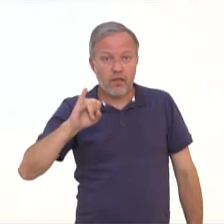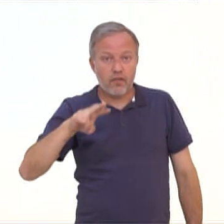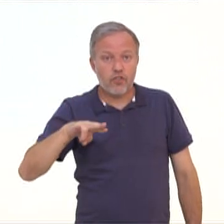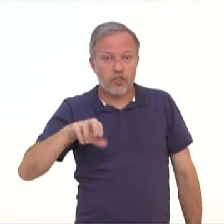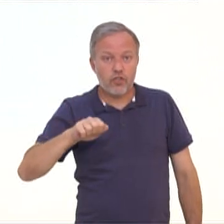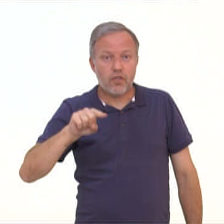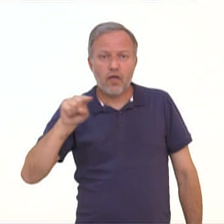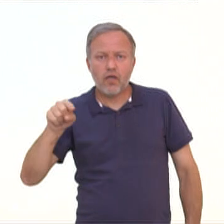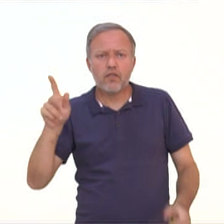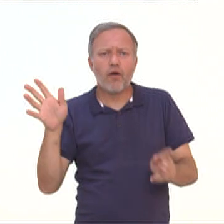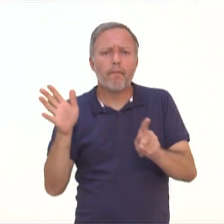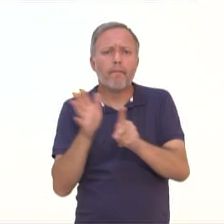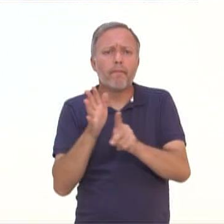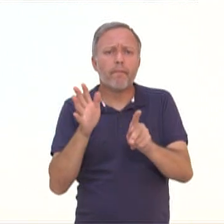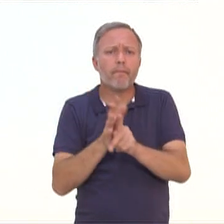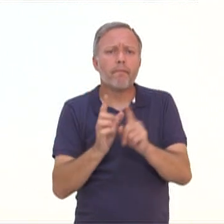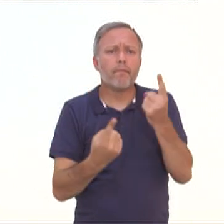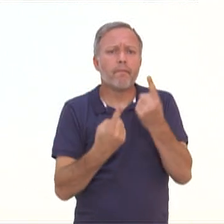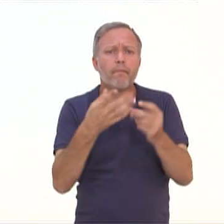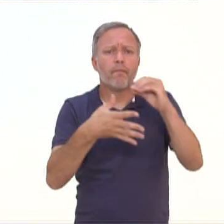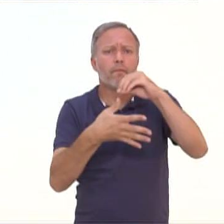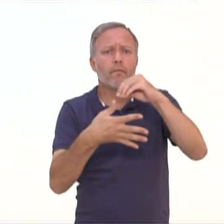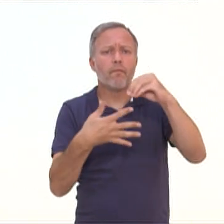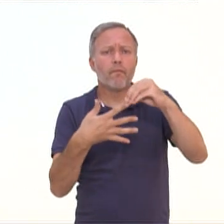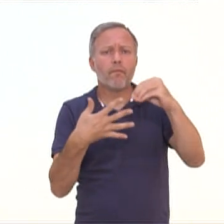reino? Responde, nós já voltamos.